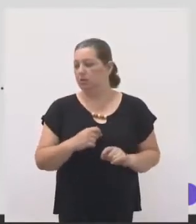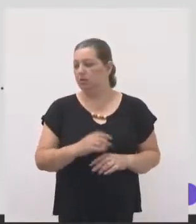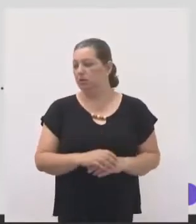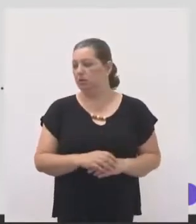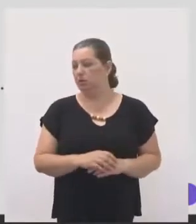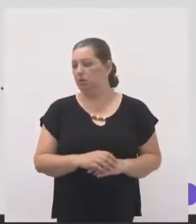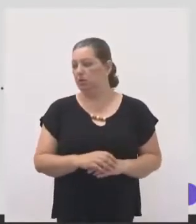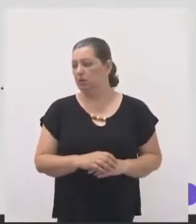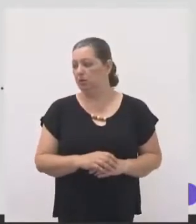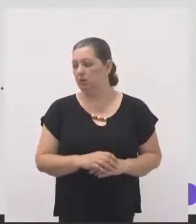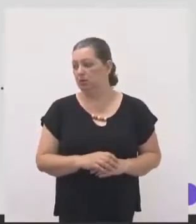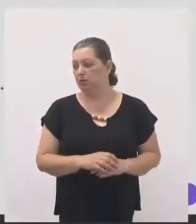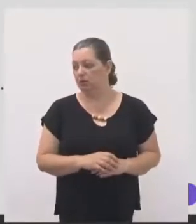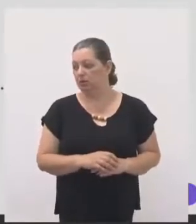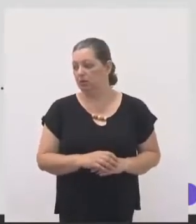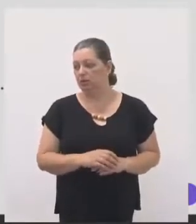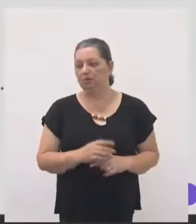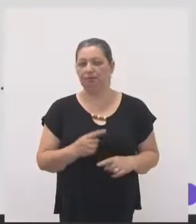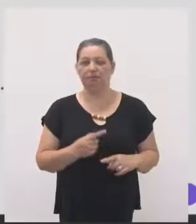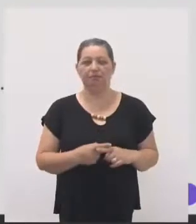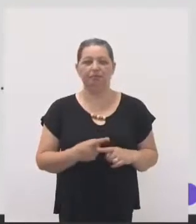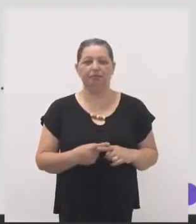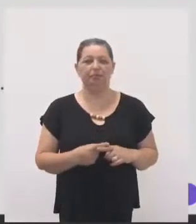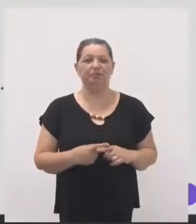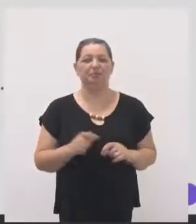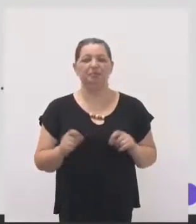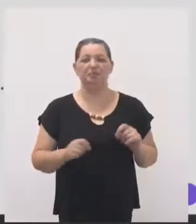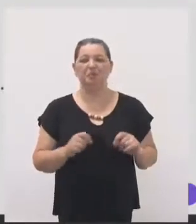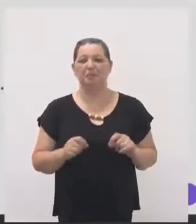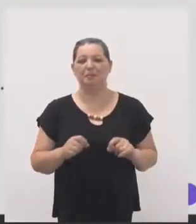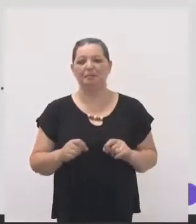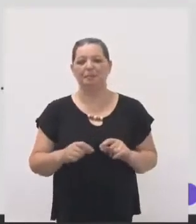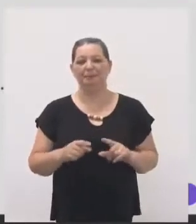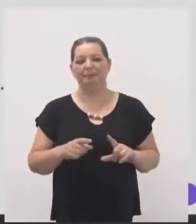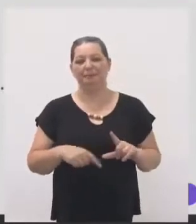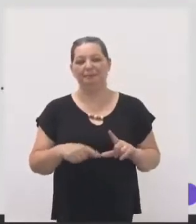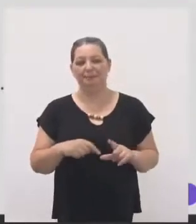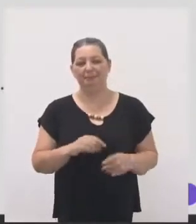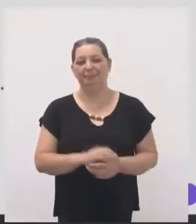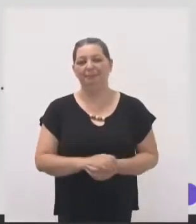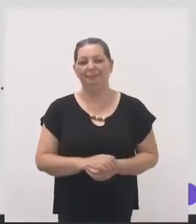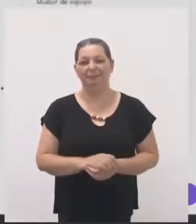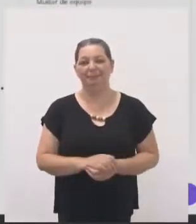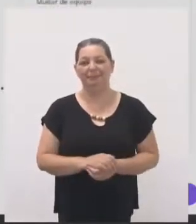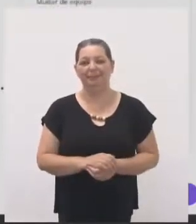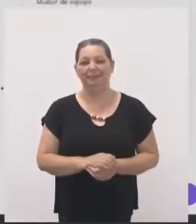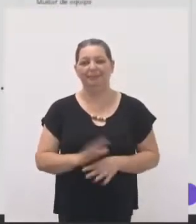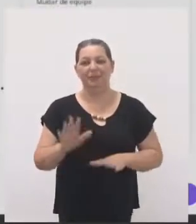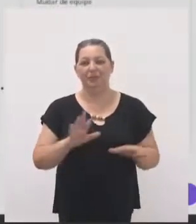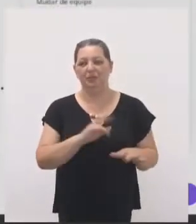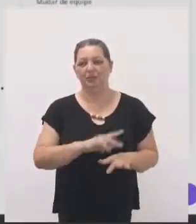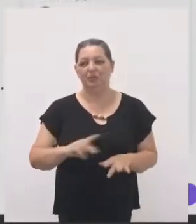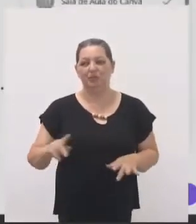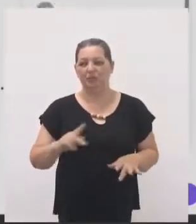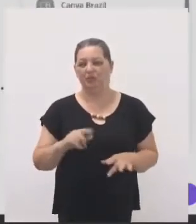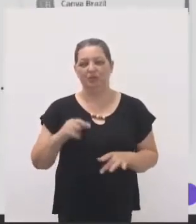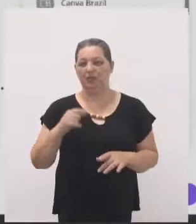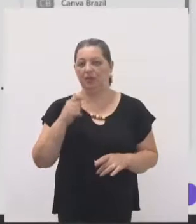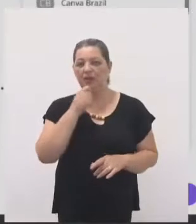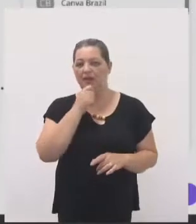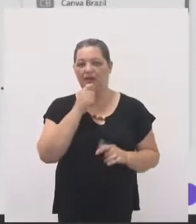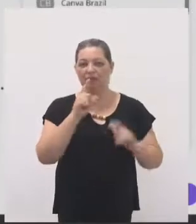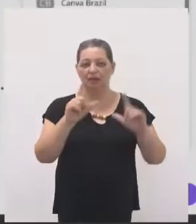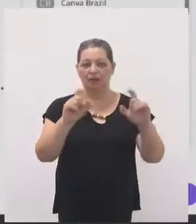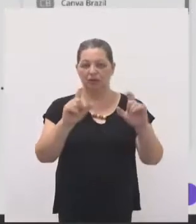na foto do perfil, ou na letra, porque de repente o professor ainda não configurou, não colocou a foto, aqui